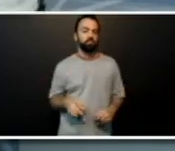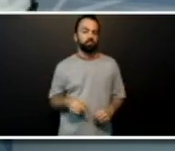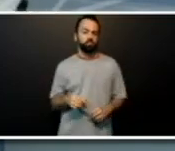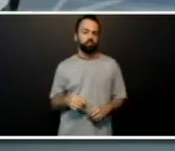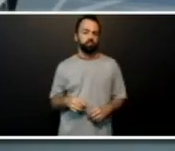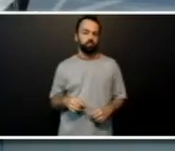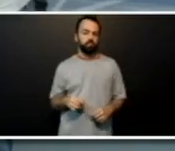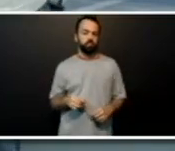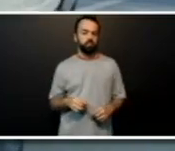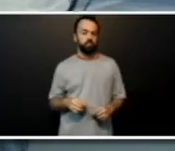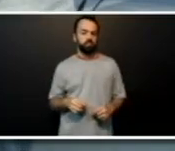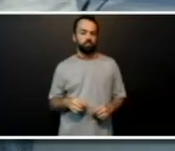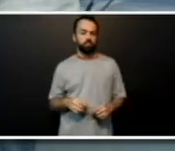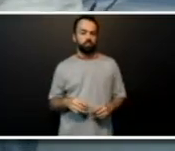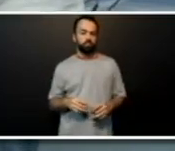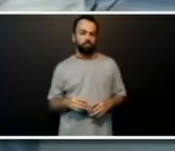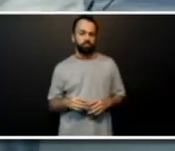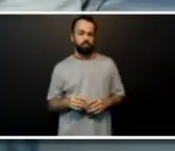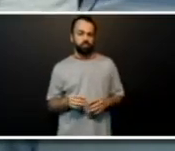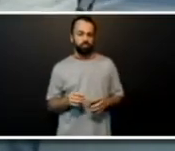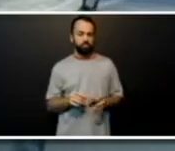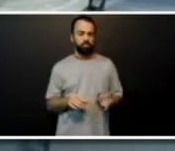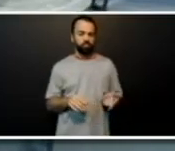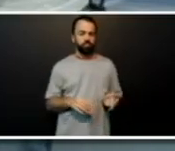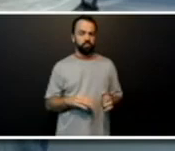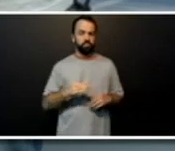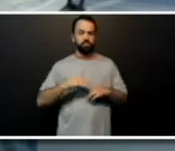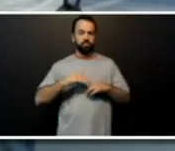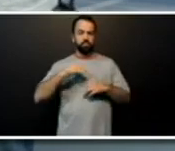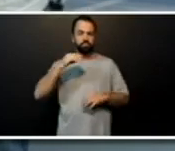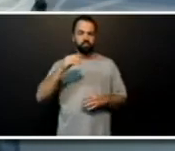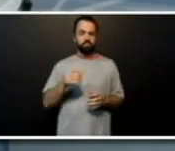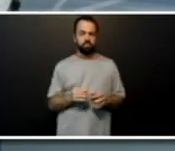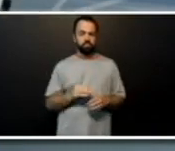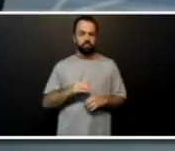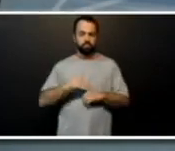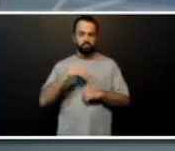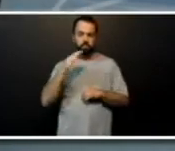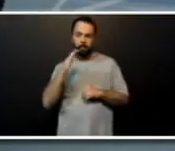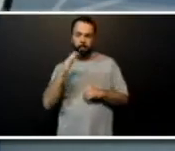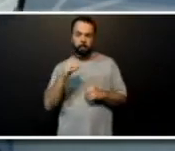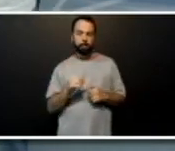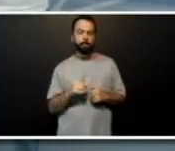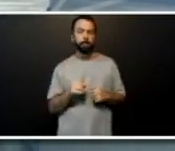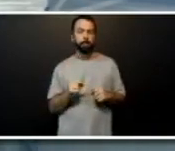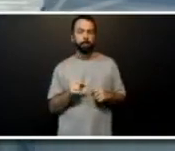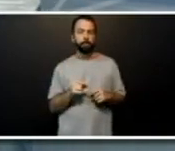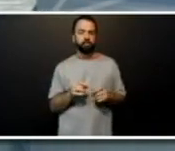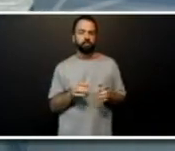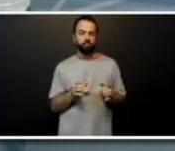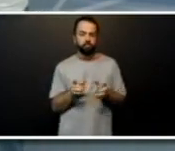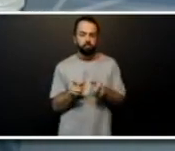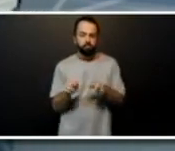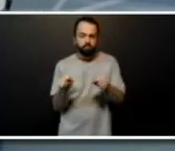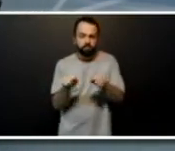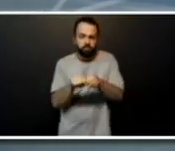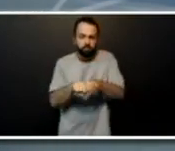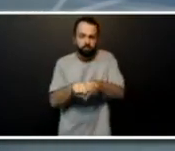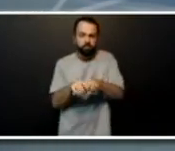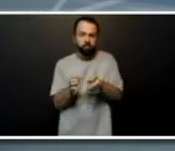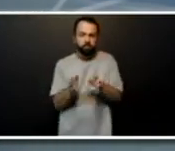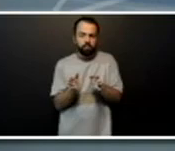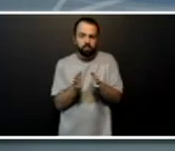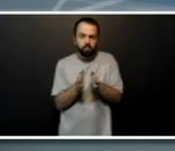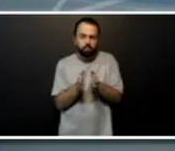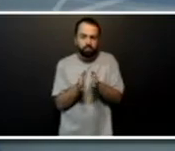Maior é o que está mais perto do 0. Menos 1. Mas você se